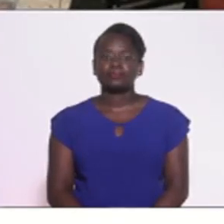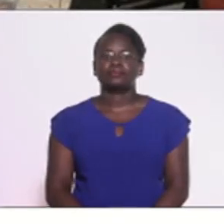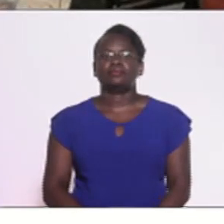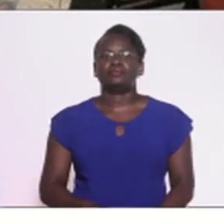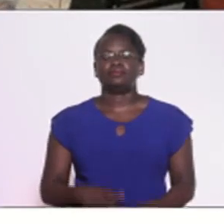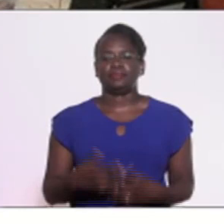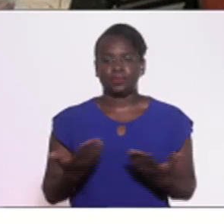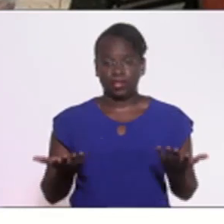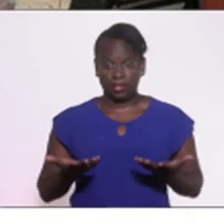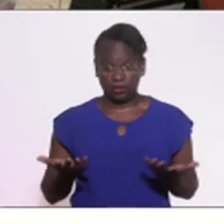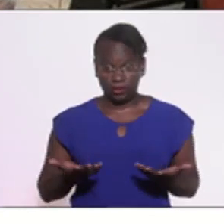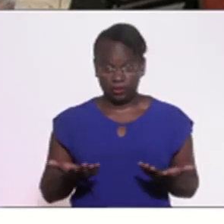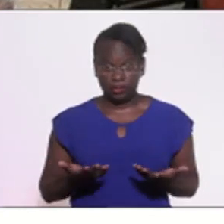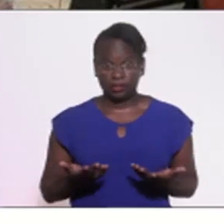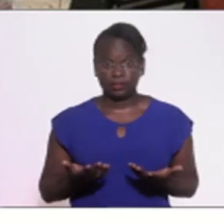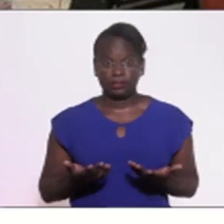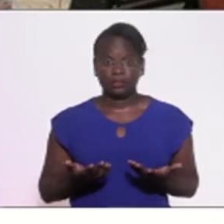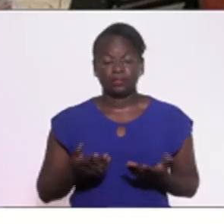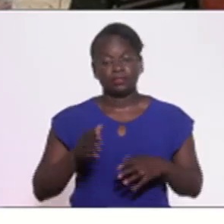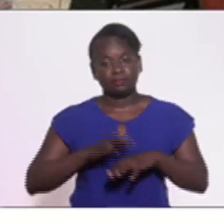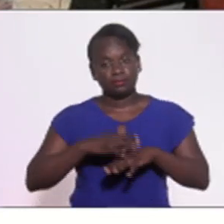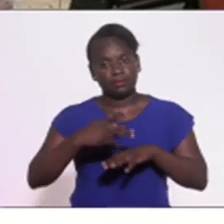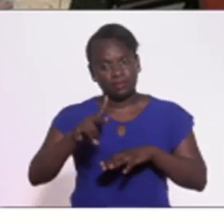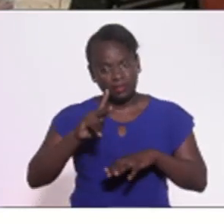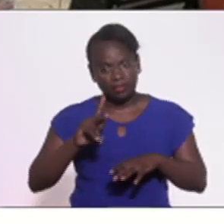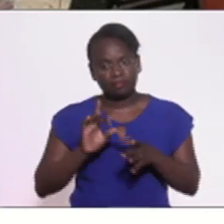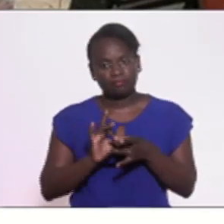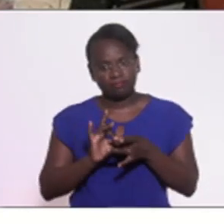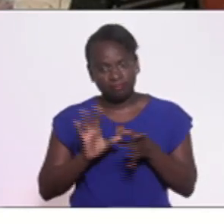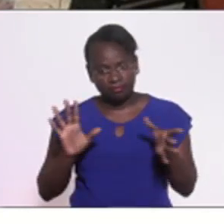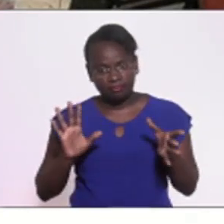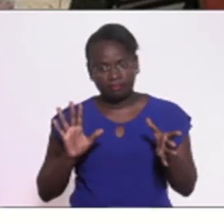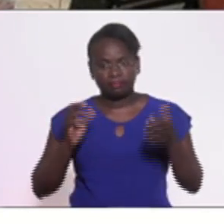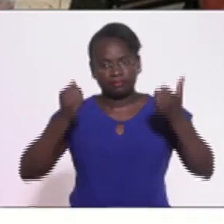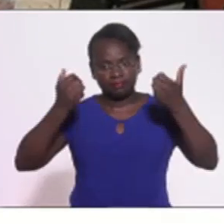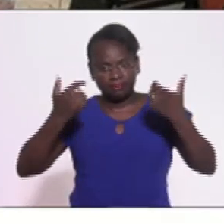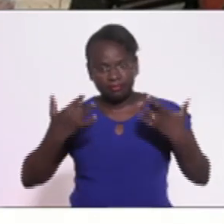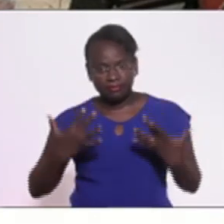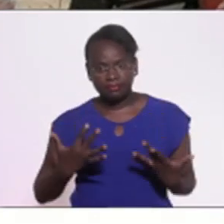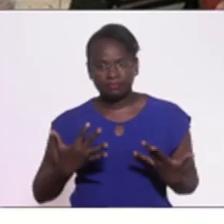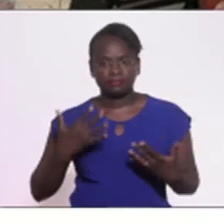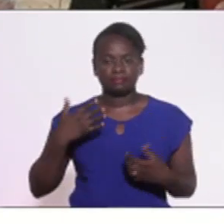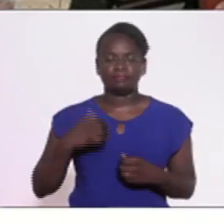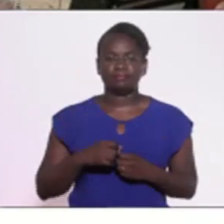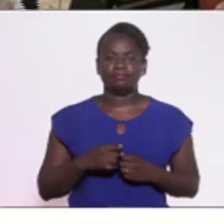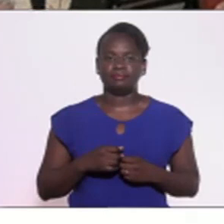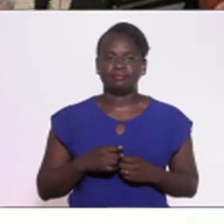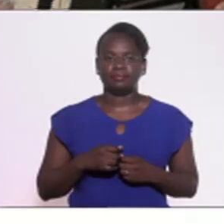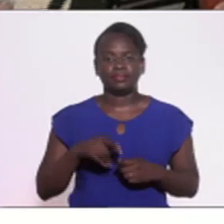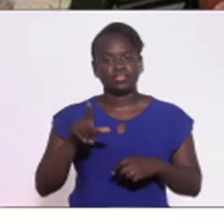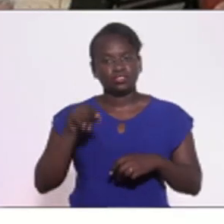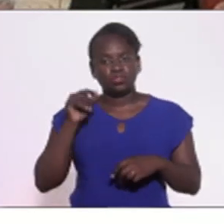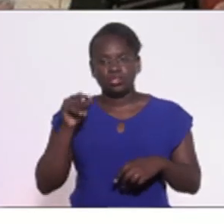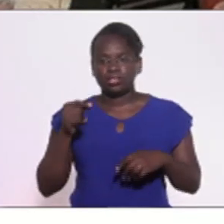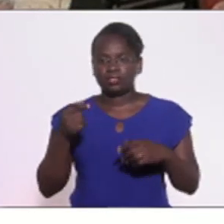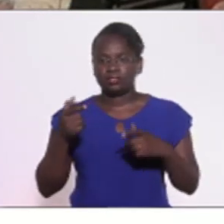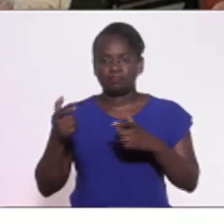Ronaldo, agora é a sua vez de falar. E você escolhe